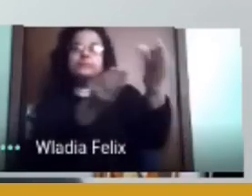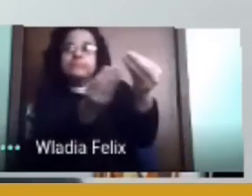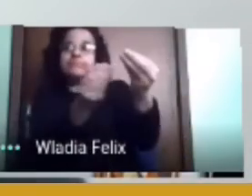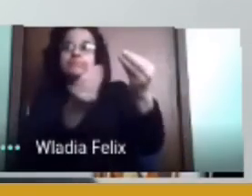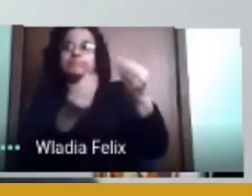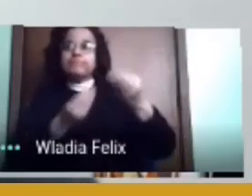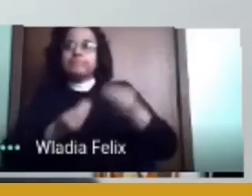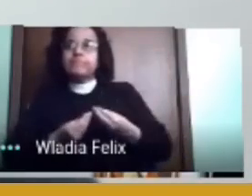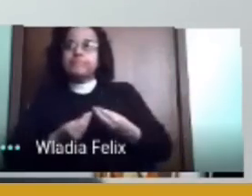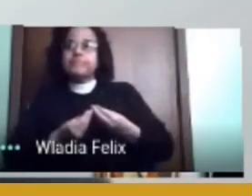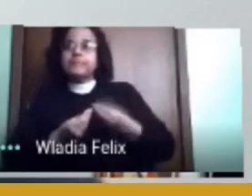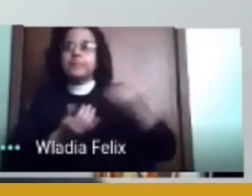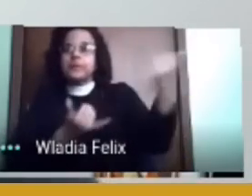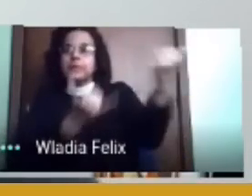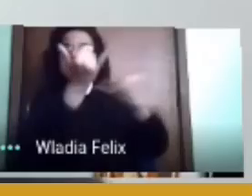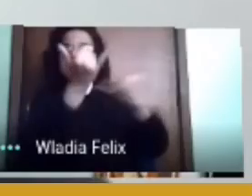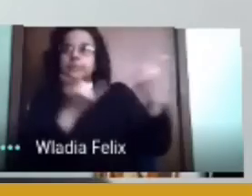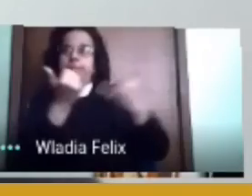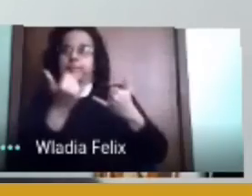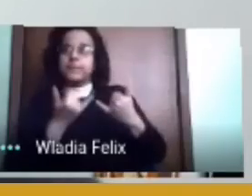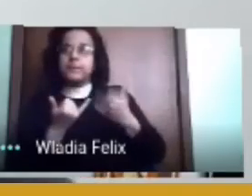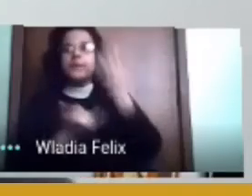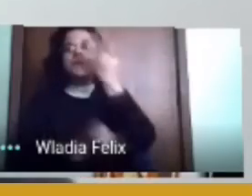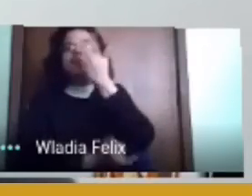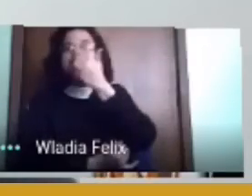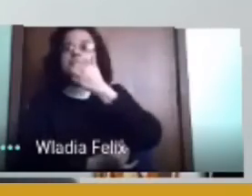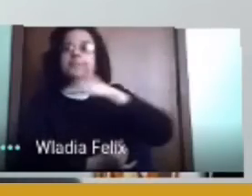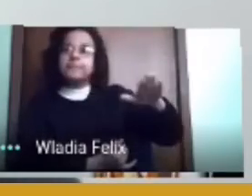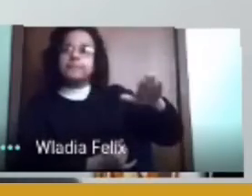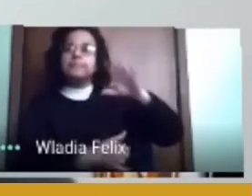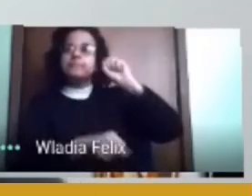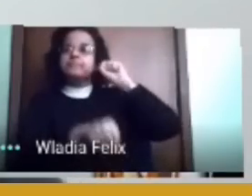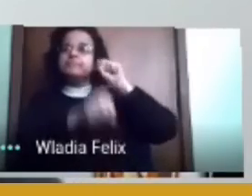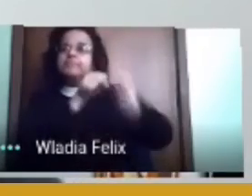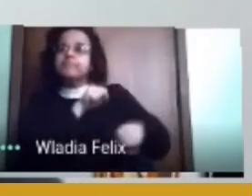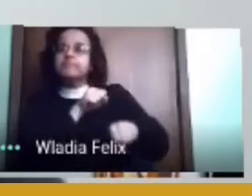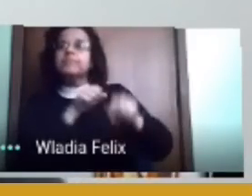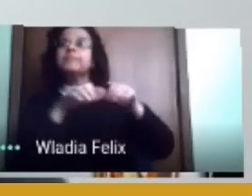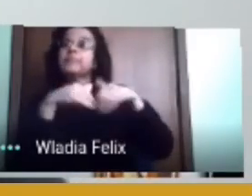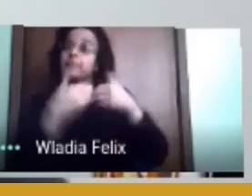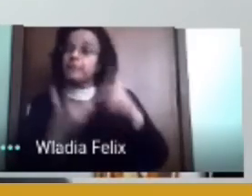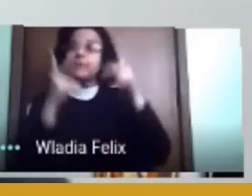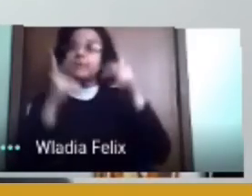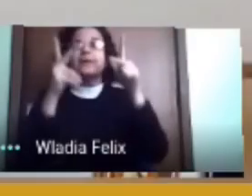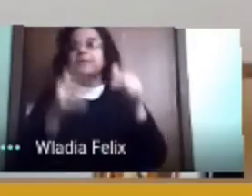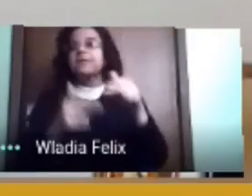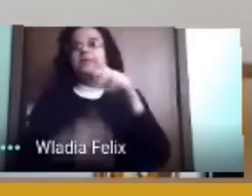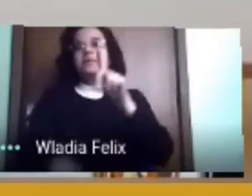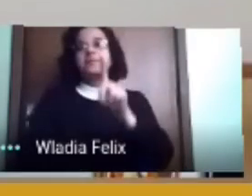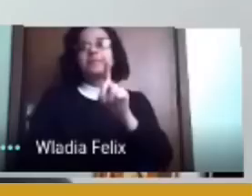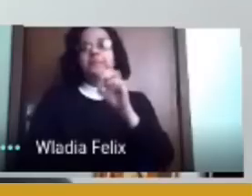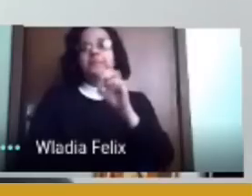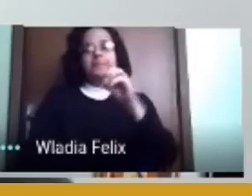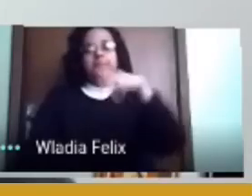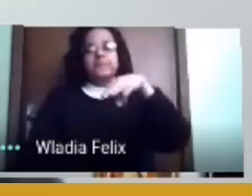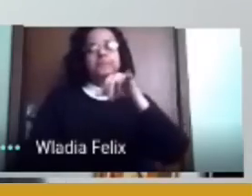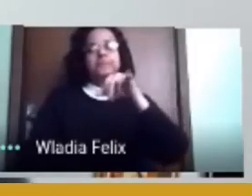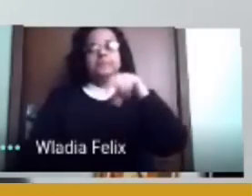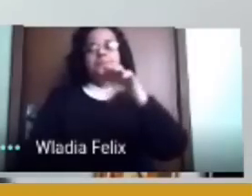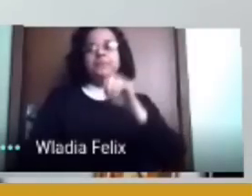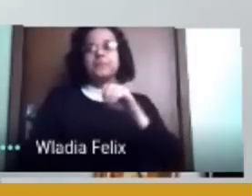foi abusada sexualmente. E isso é um efeito dominó. Todo mundo perde quando uma criança é abusada sexualmente. A